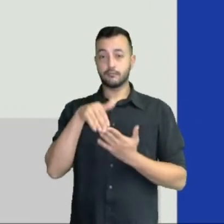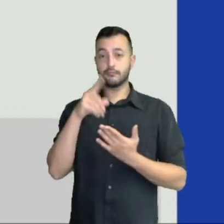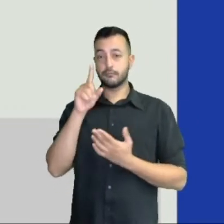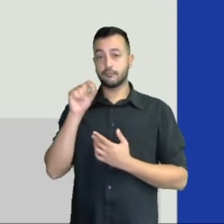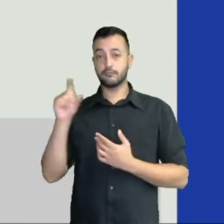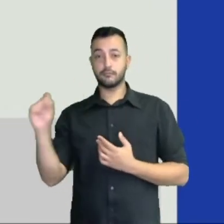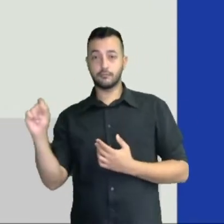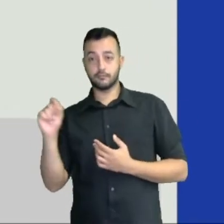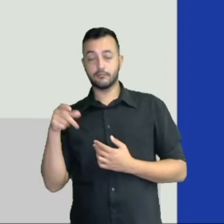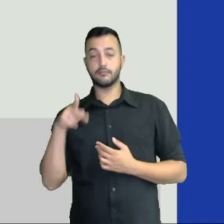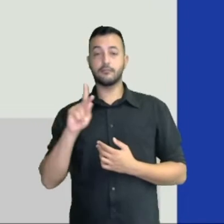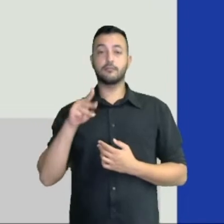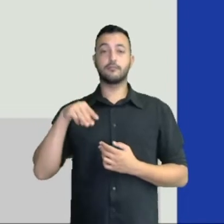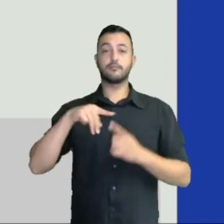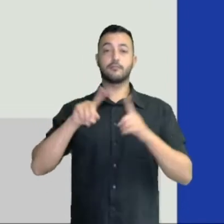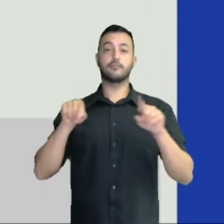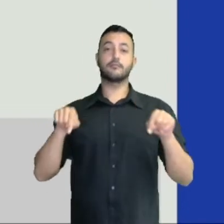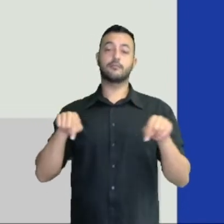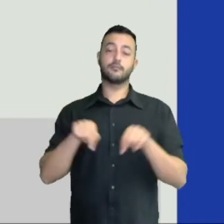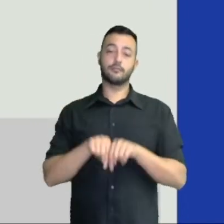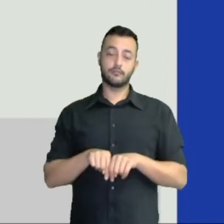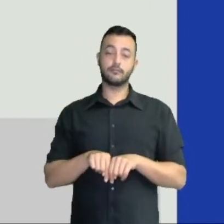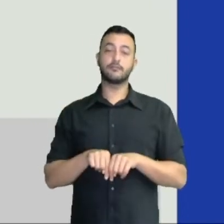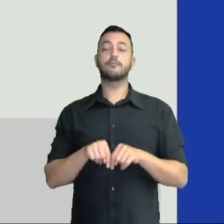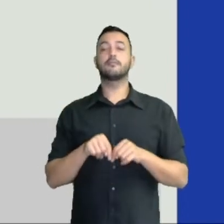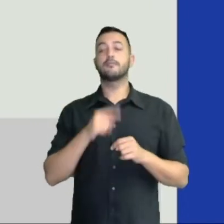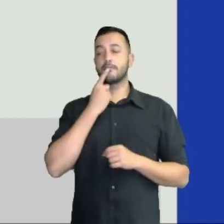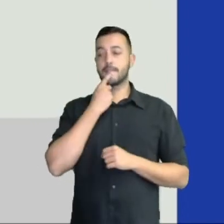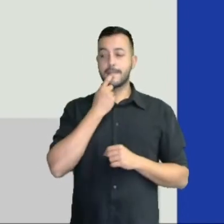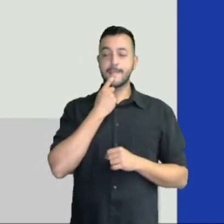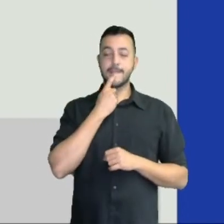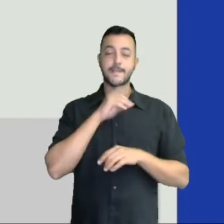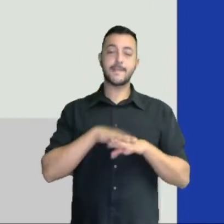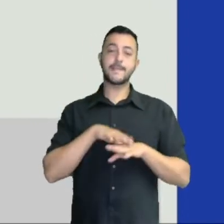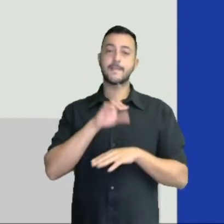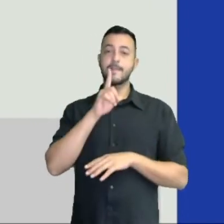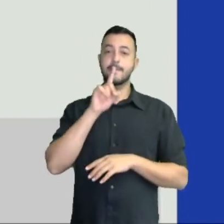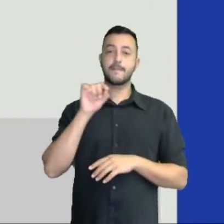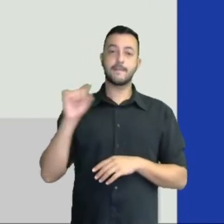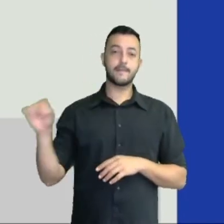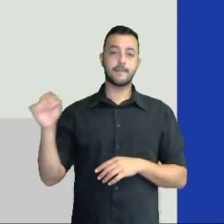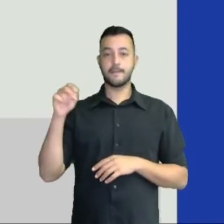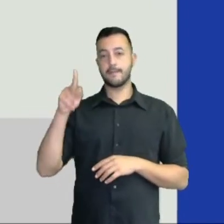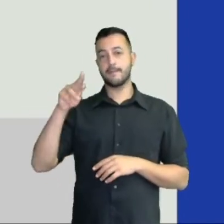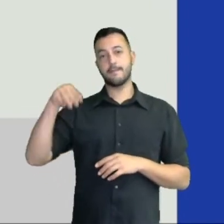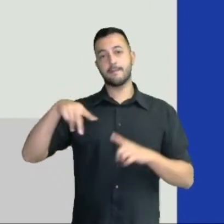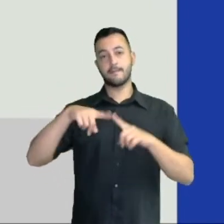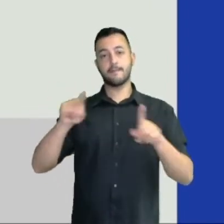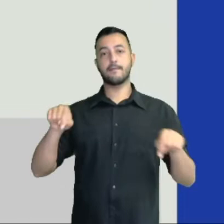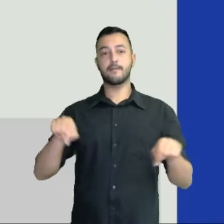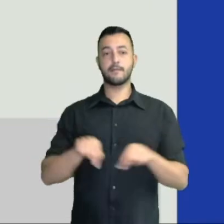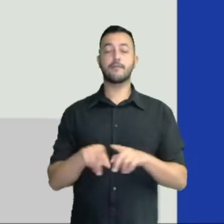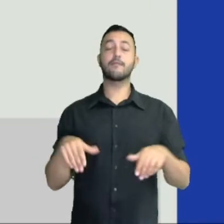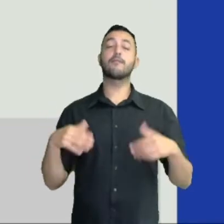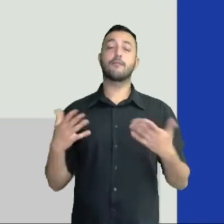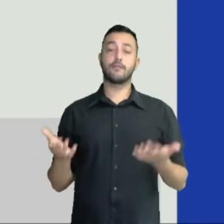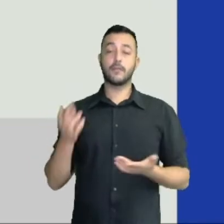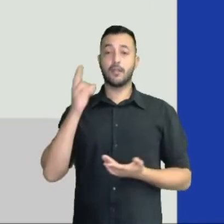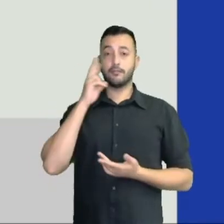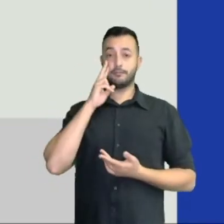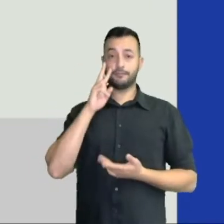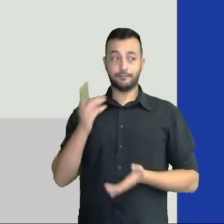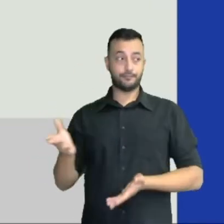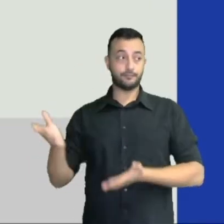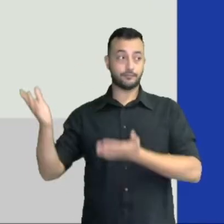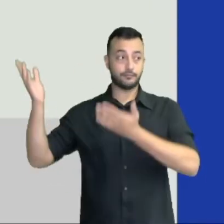100 por quilômetros quadrados. E a área vermelha tem mais de 100 habitantes por quilômetros quadrados. Então você